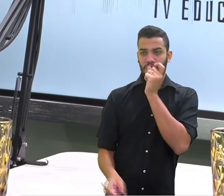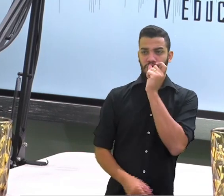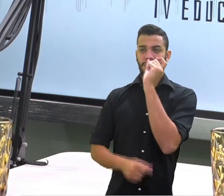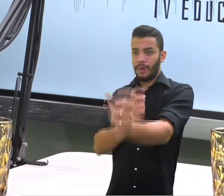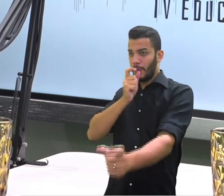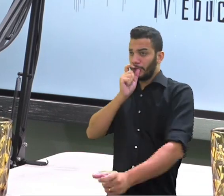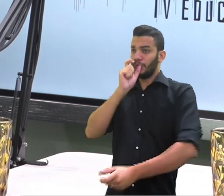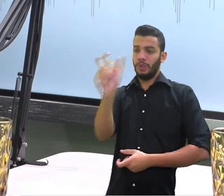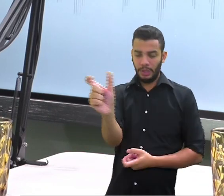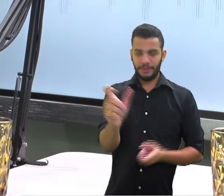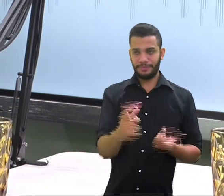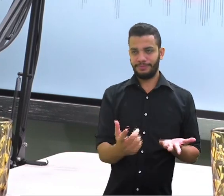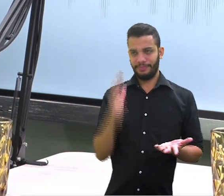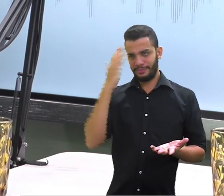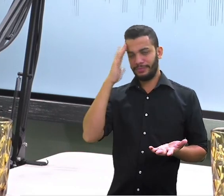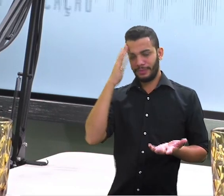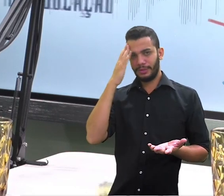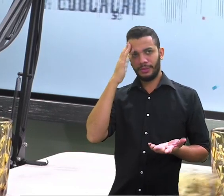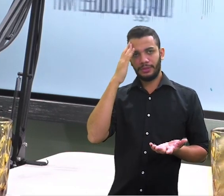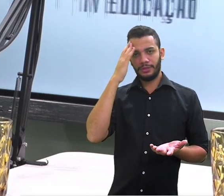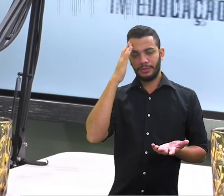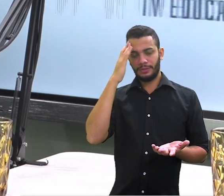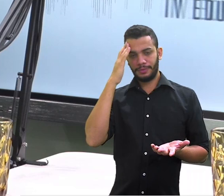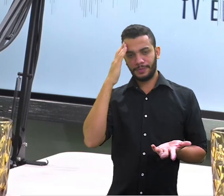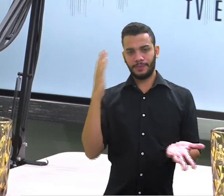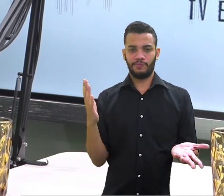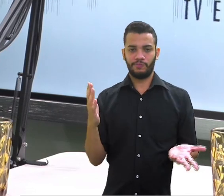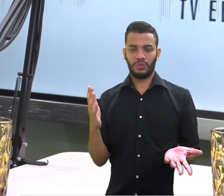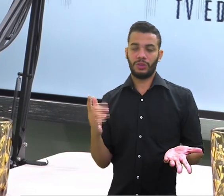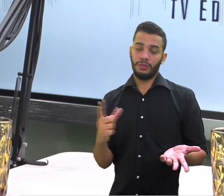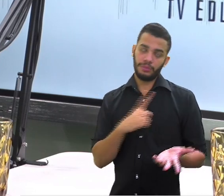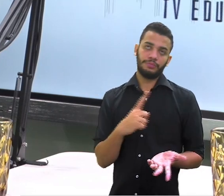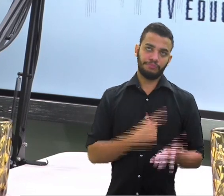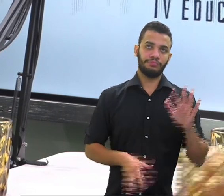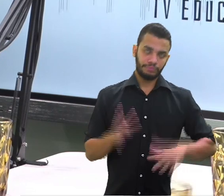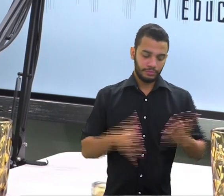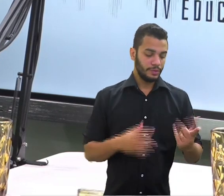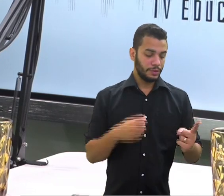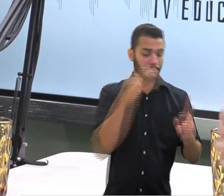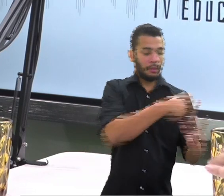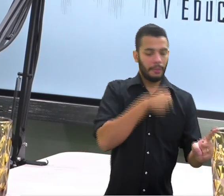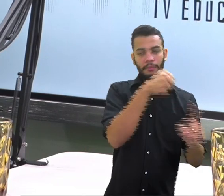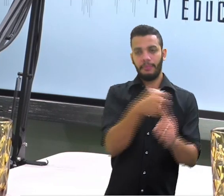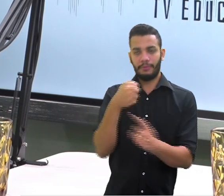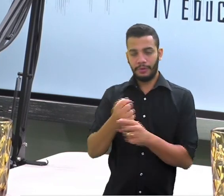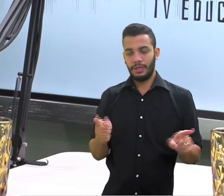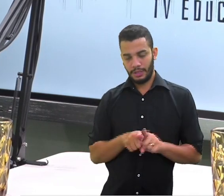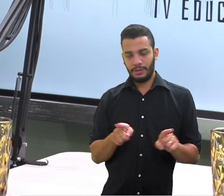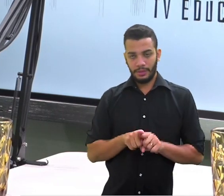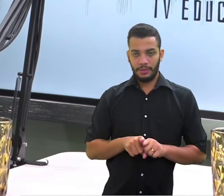temos algumas brigas dentro, nós temos agressão até mesmo contra o professor ou um funcionário, mas a verbal e hoje